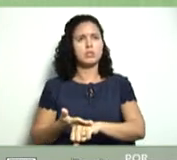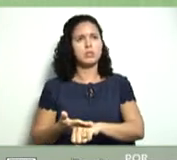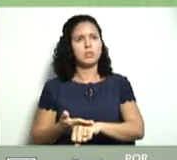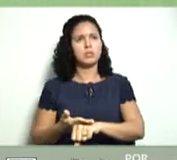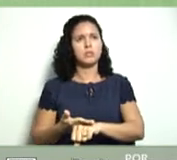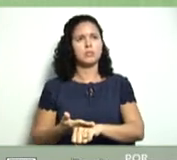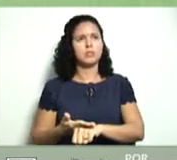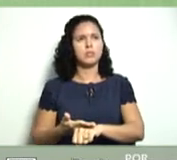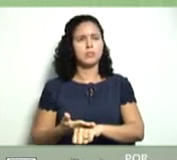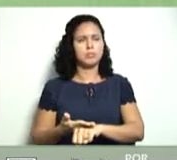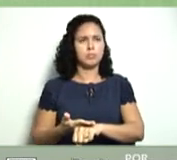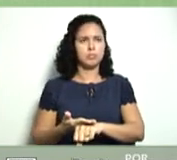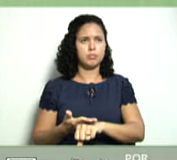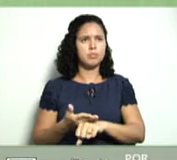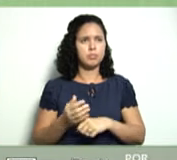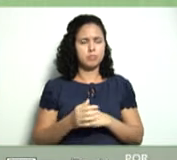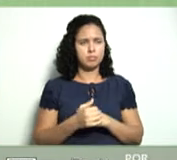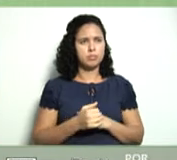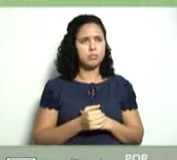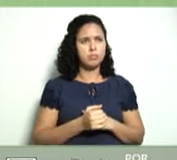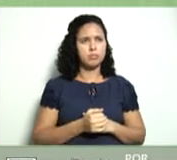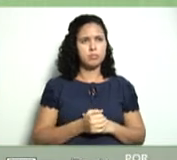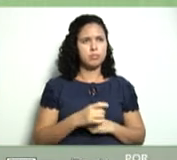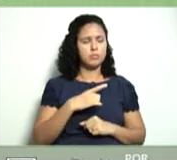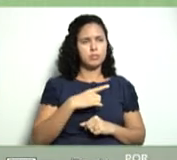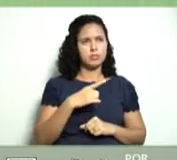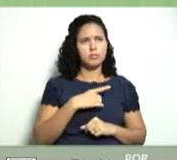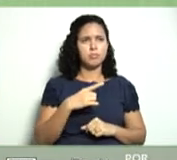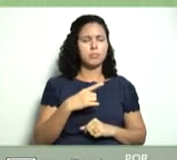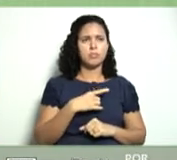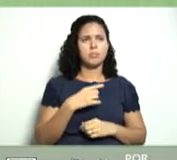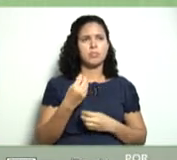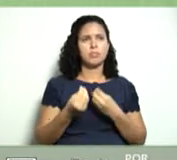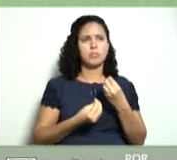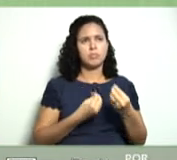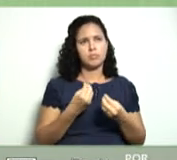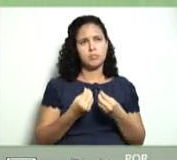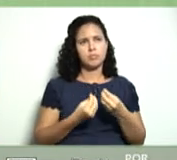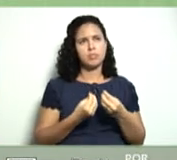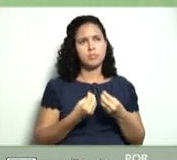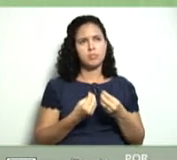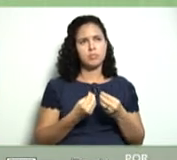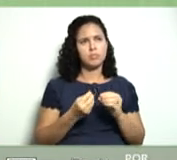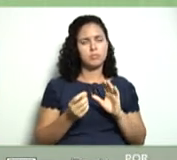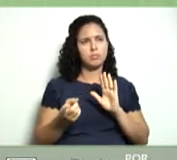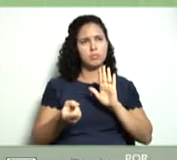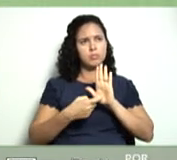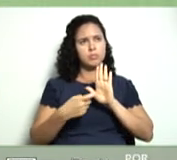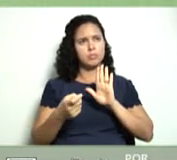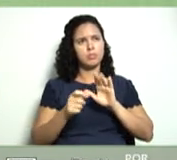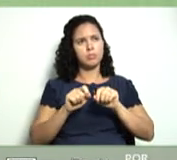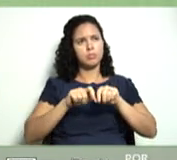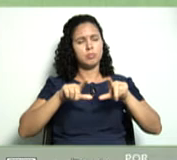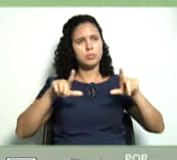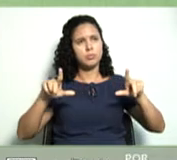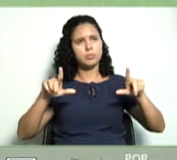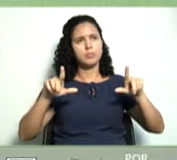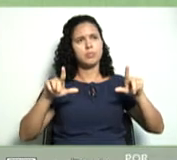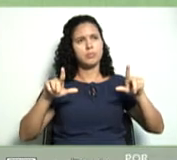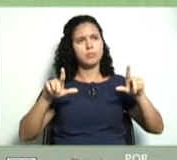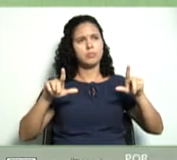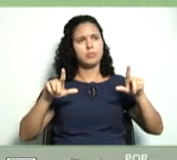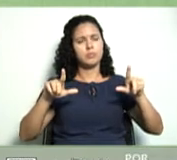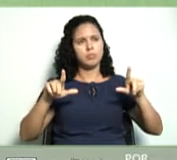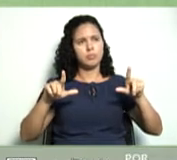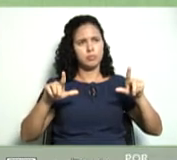observar aqui que apareceu com uma forma possa clicar nela e aí vai aparecer aquela mesma configurar a